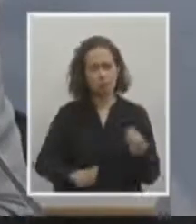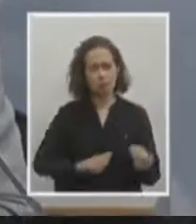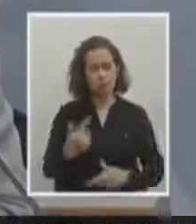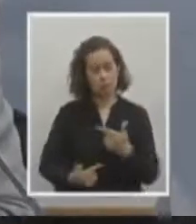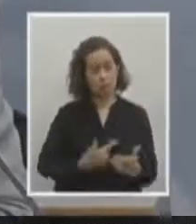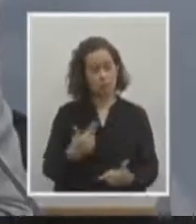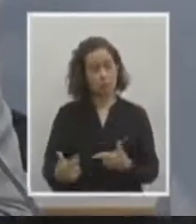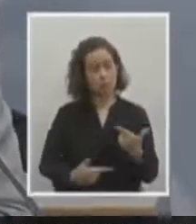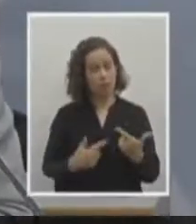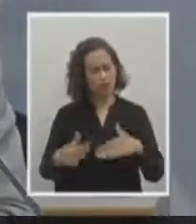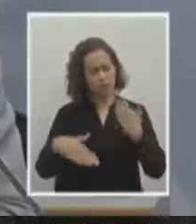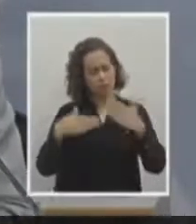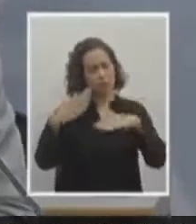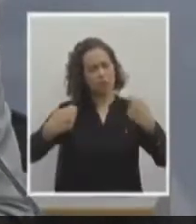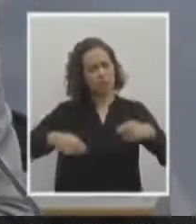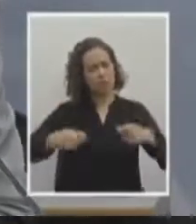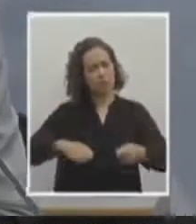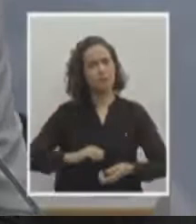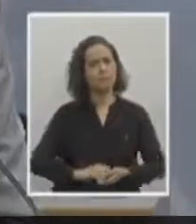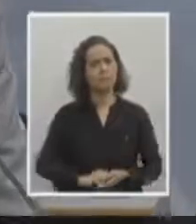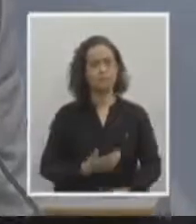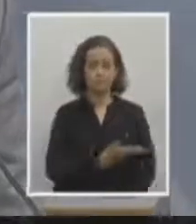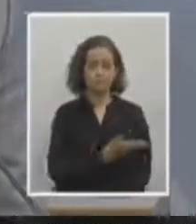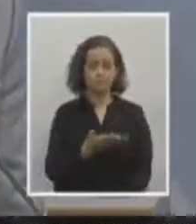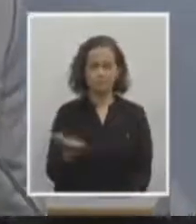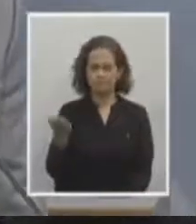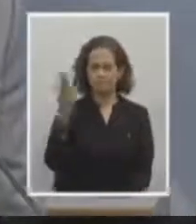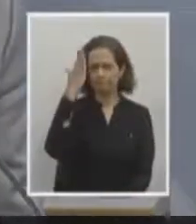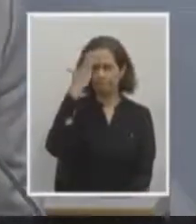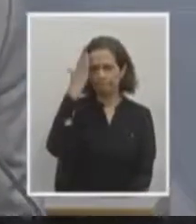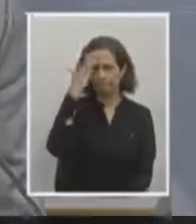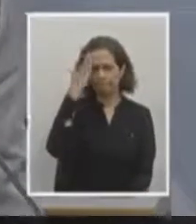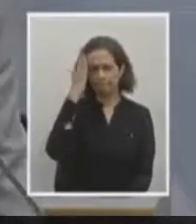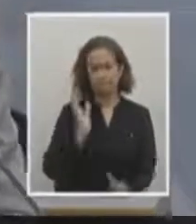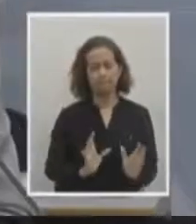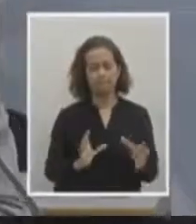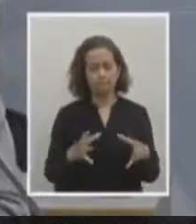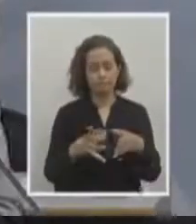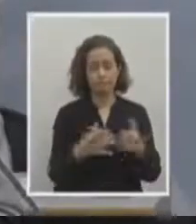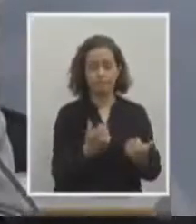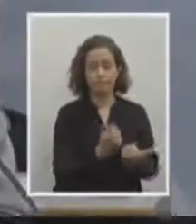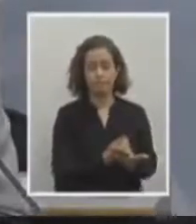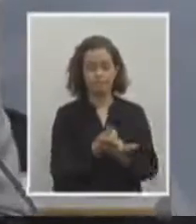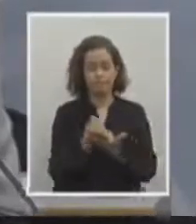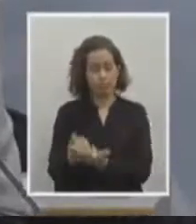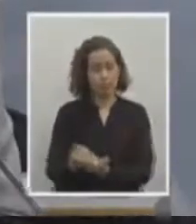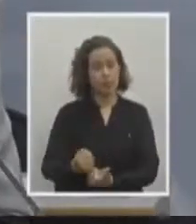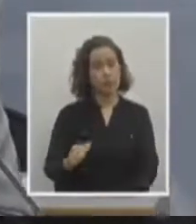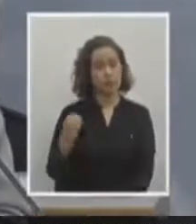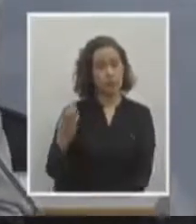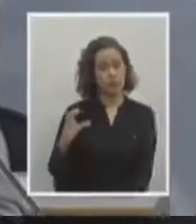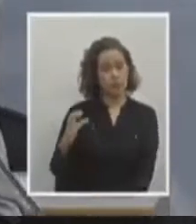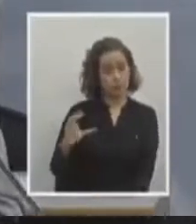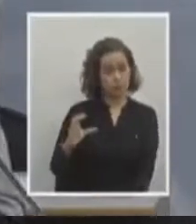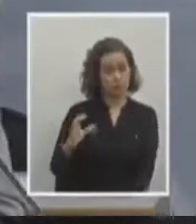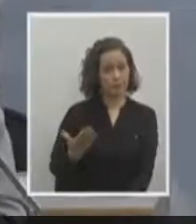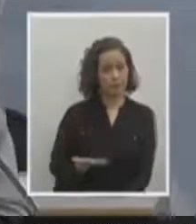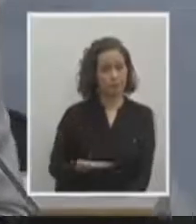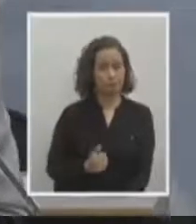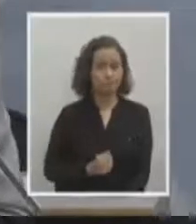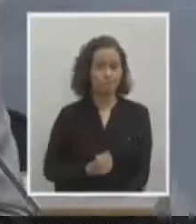ser desenvolvido. Para vocês terem uma ideia, essa comissão já foi em Curitiba, com representantes,